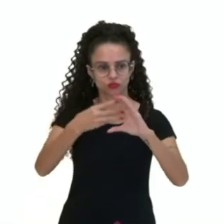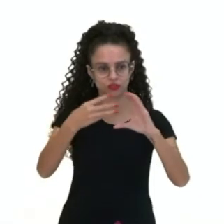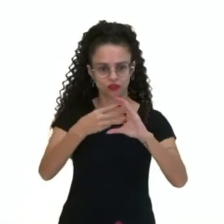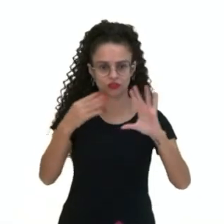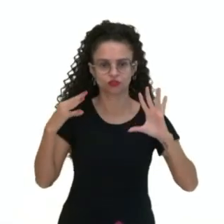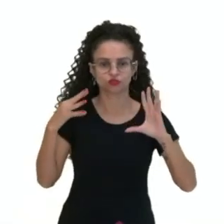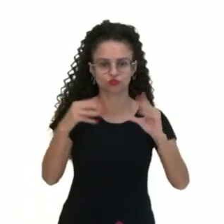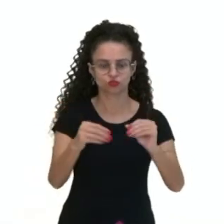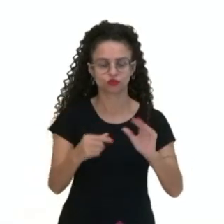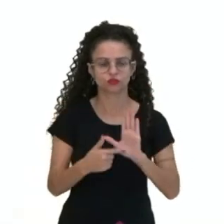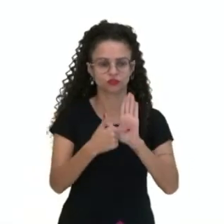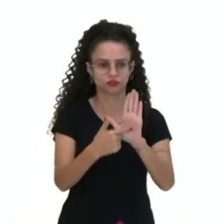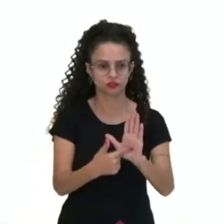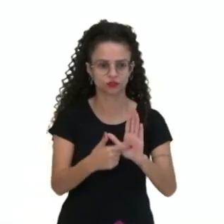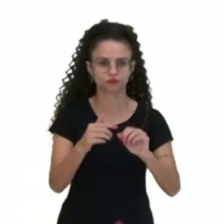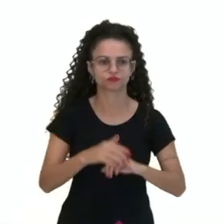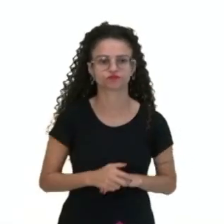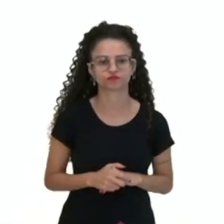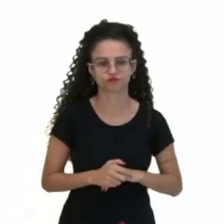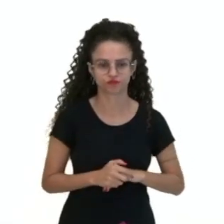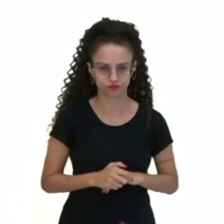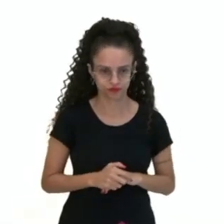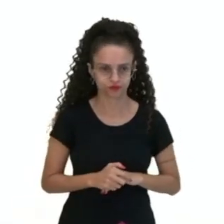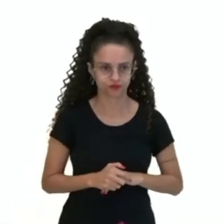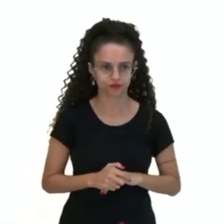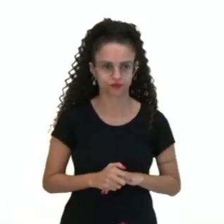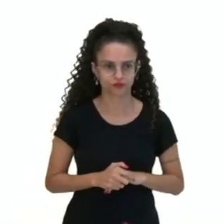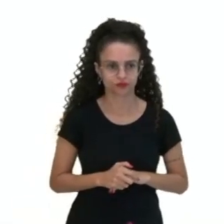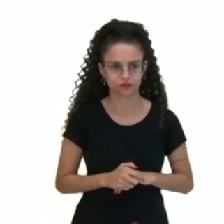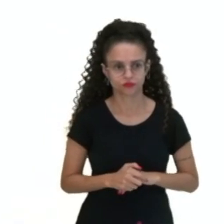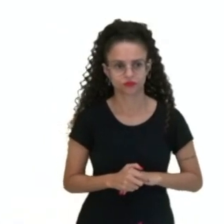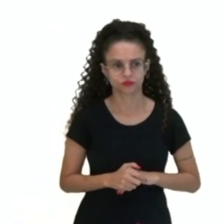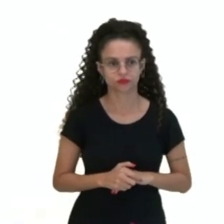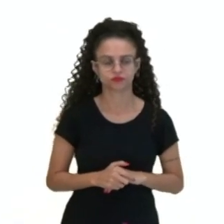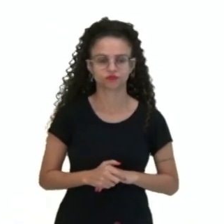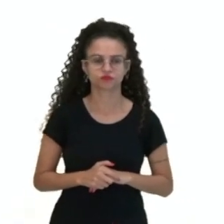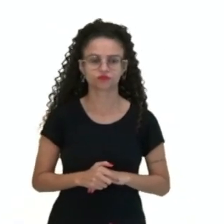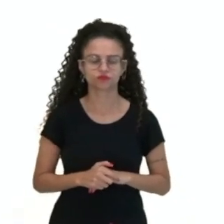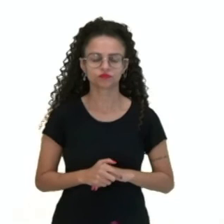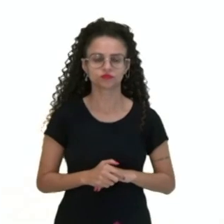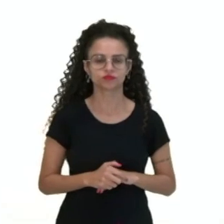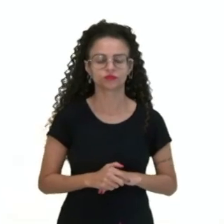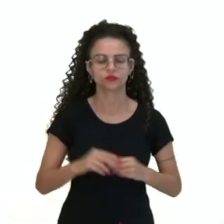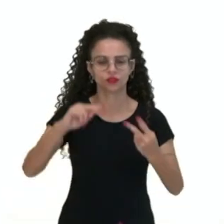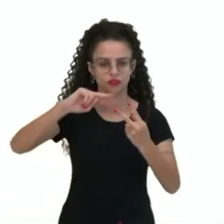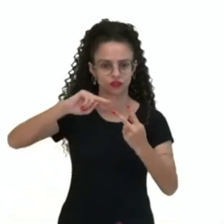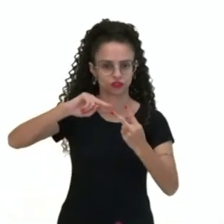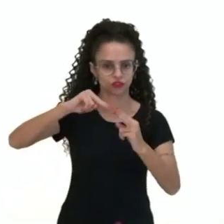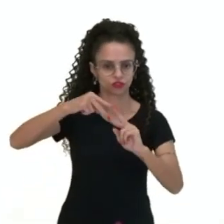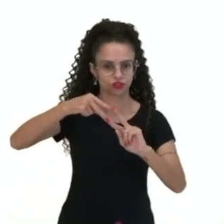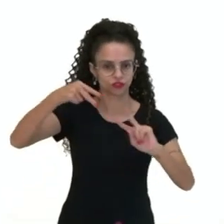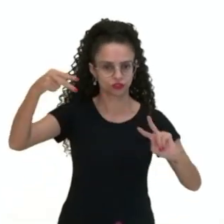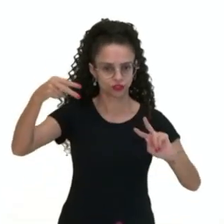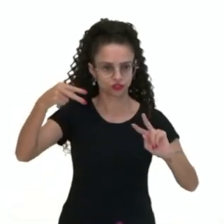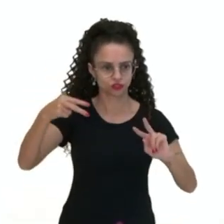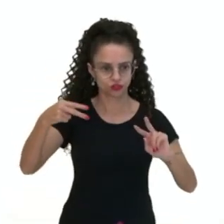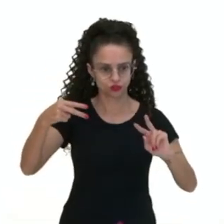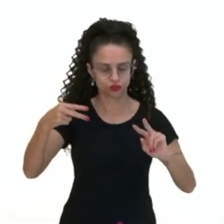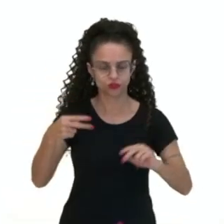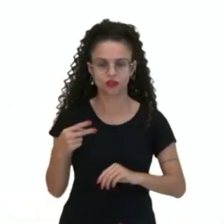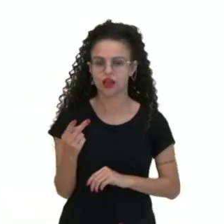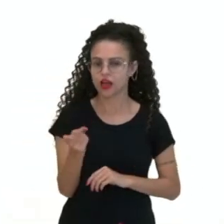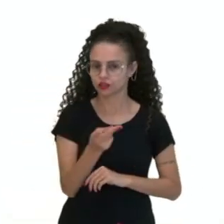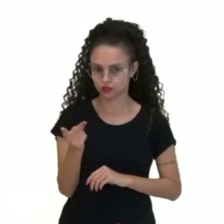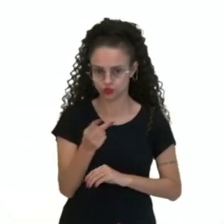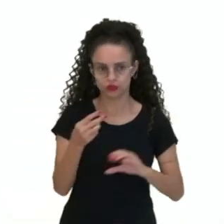mostrando na célula eucariótica, certo? Então, a região onde se encontram as organelas. O material genético, as duas